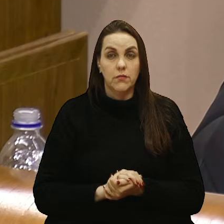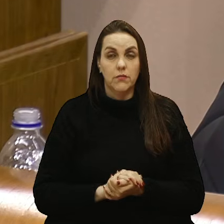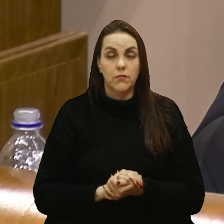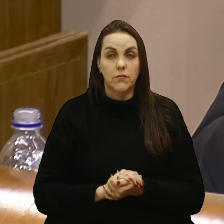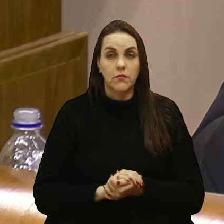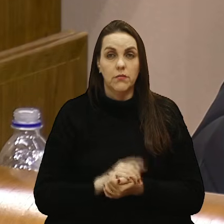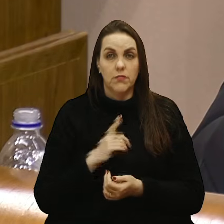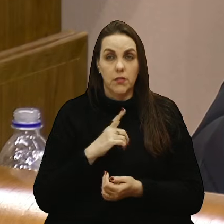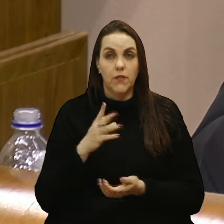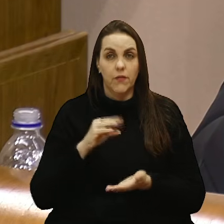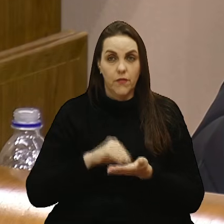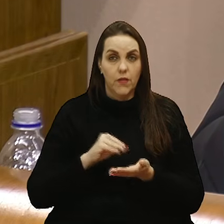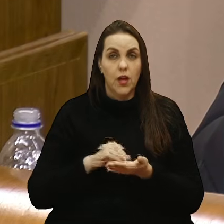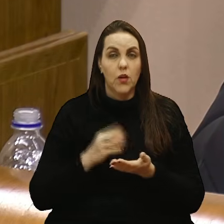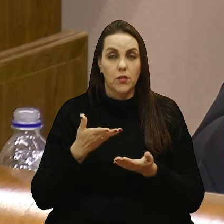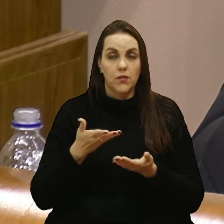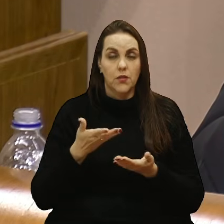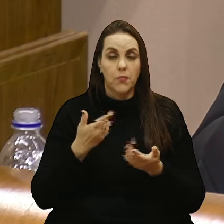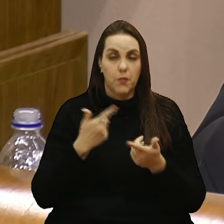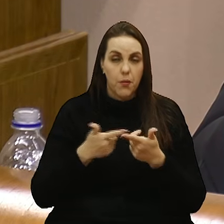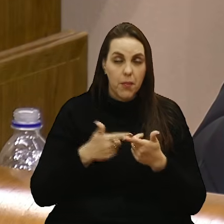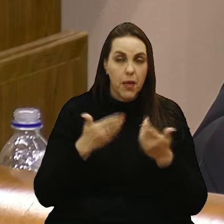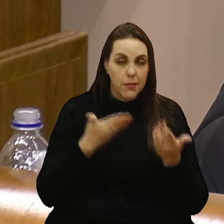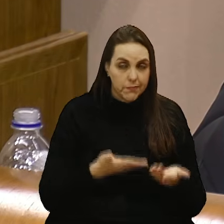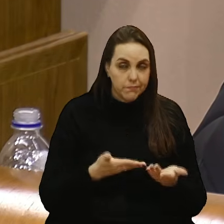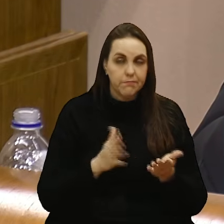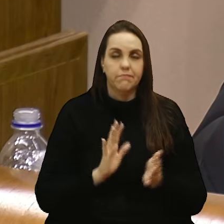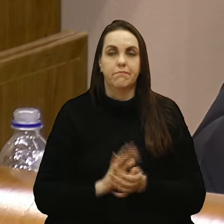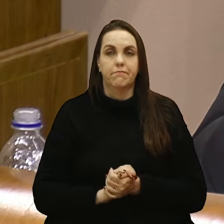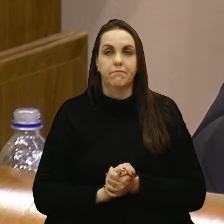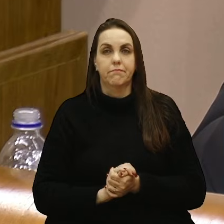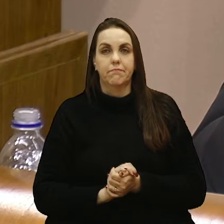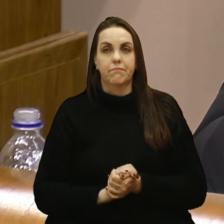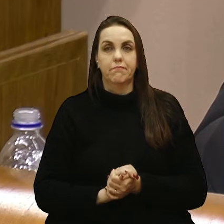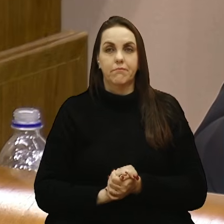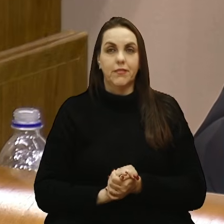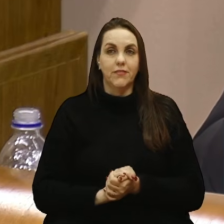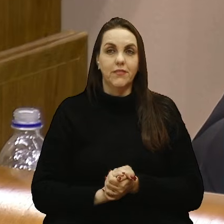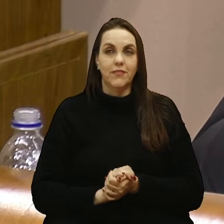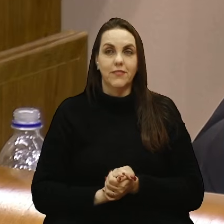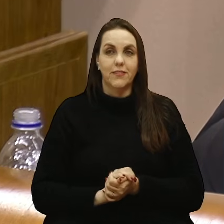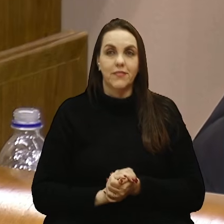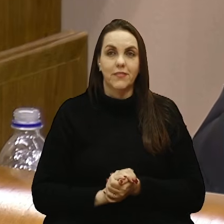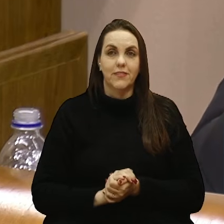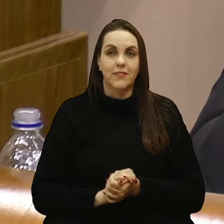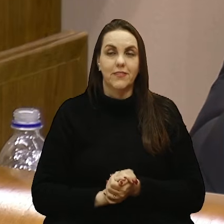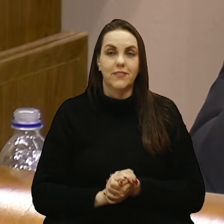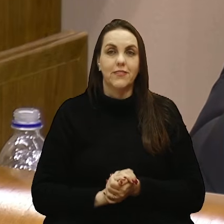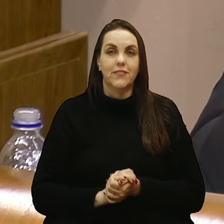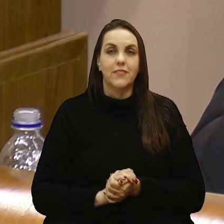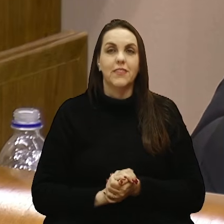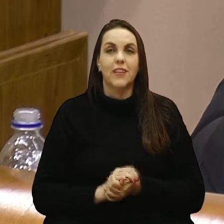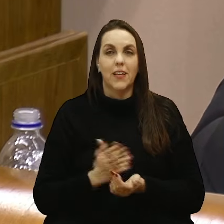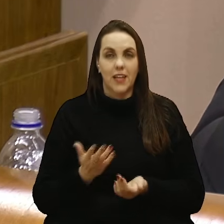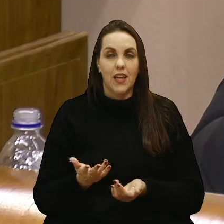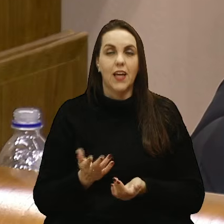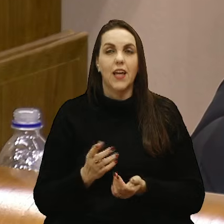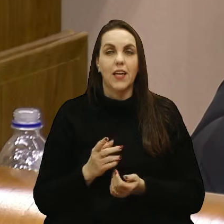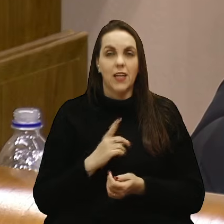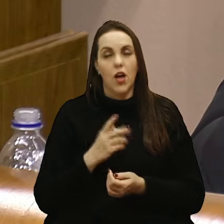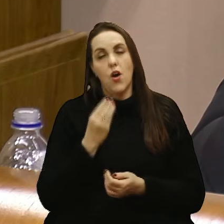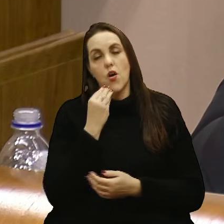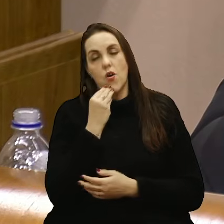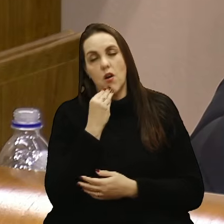falta de caixa, problema de caixa. O restante, contabilmente, ela está dando resultado e é claro